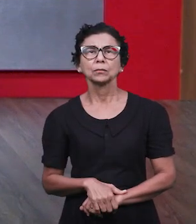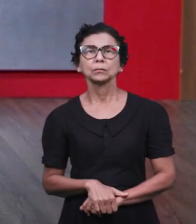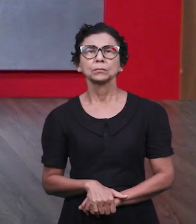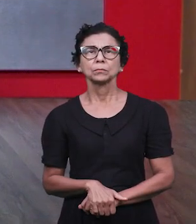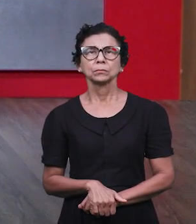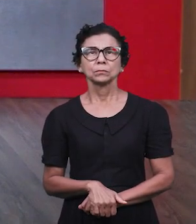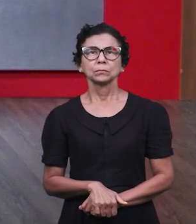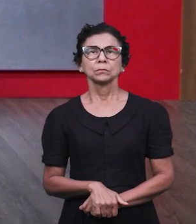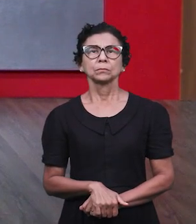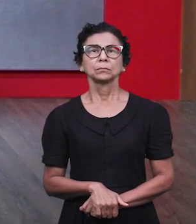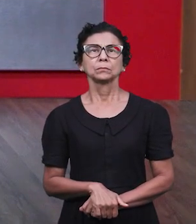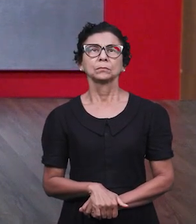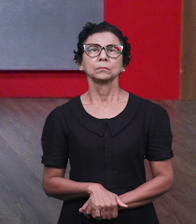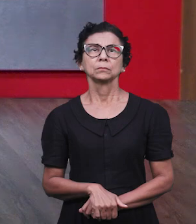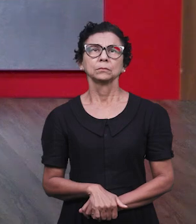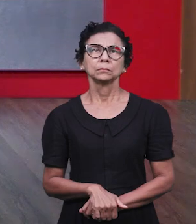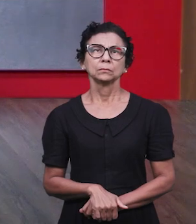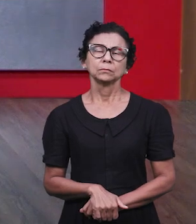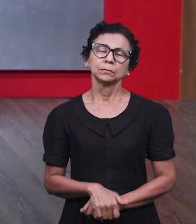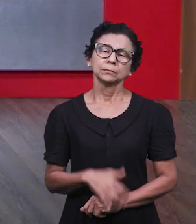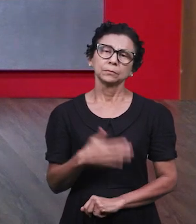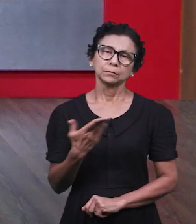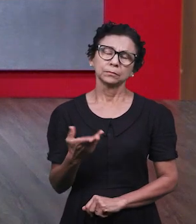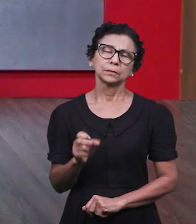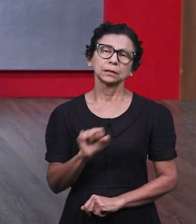existem evidências científicas para dizer que o flúor